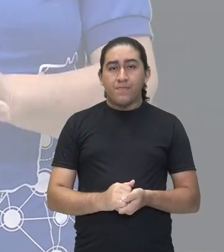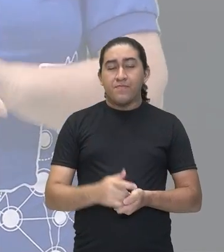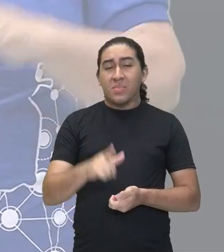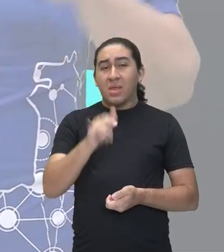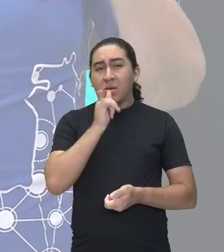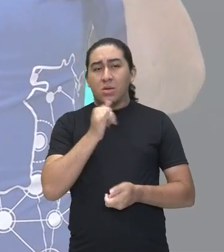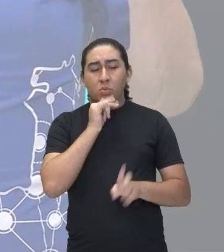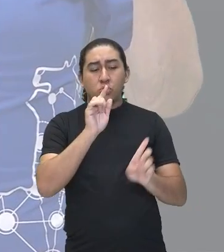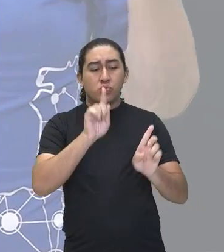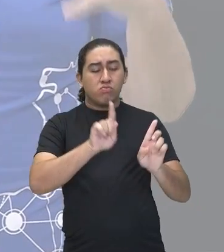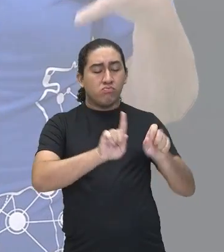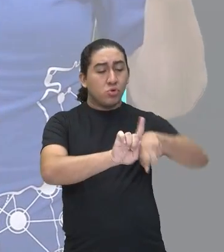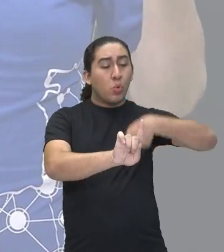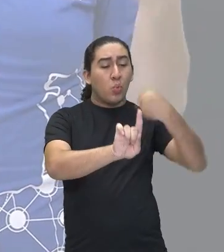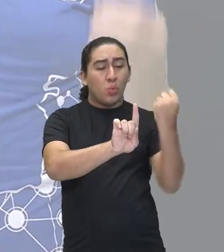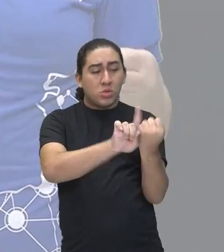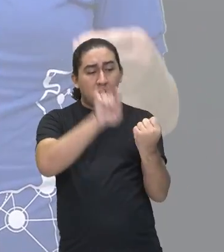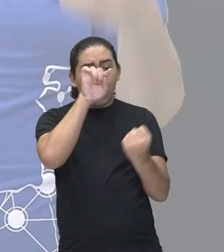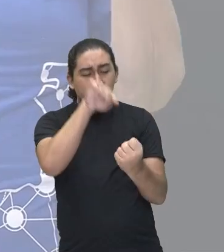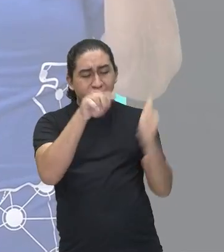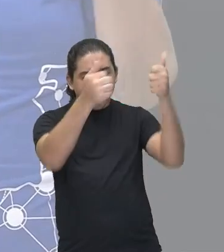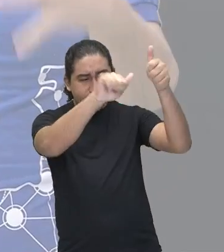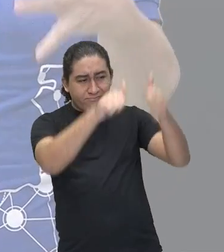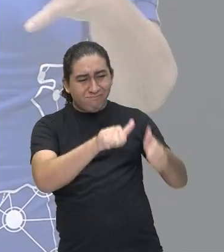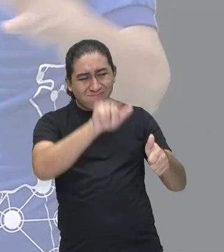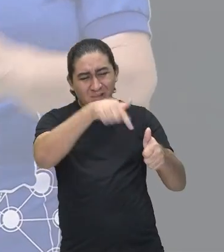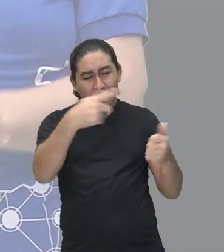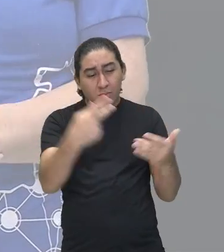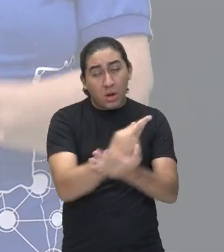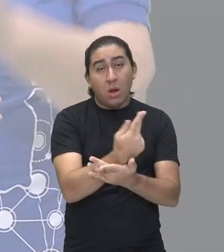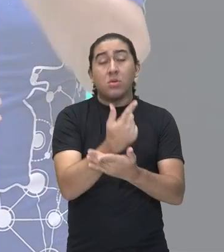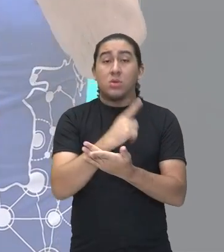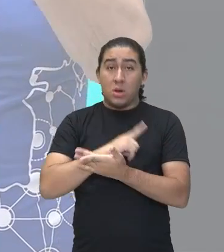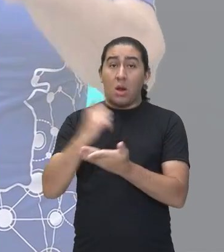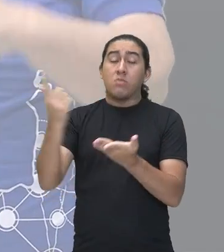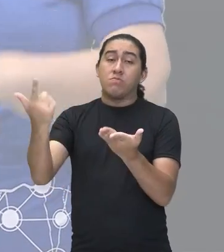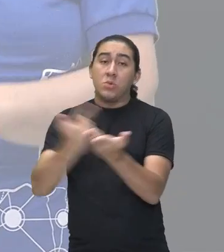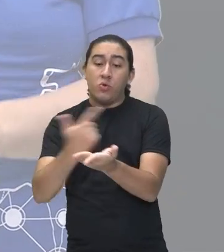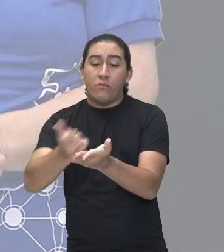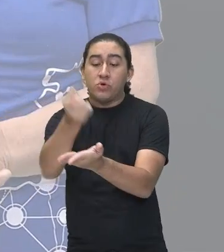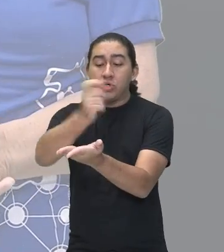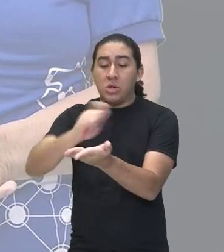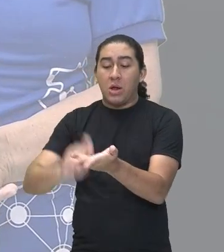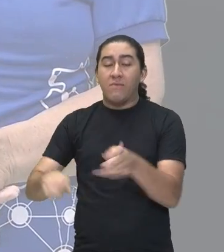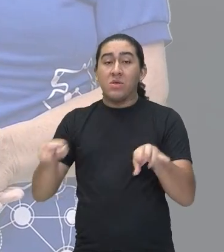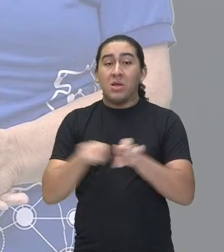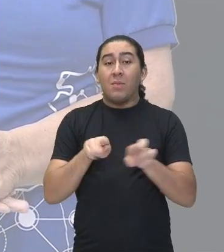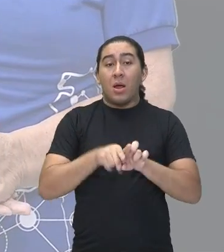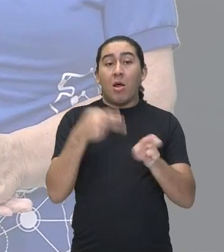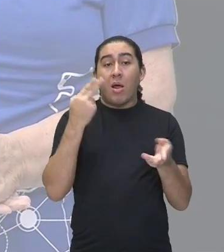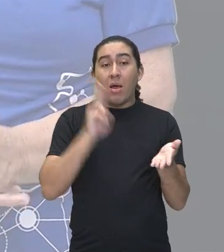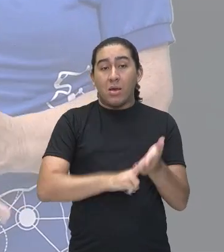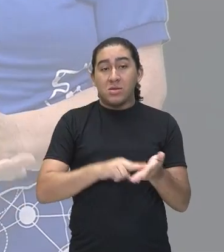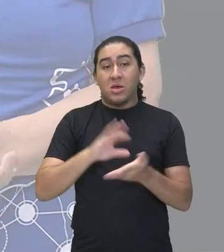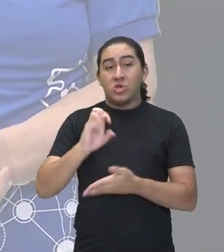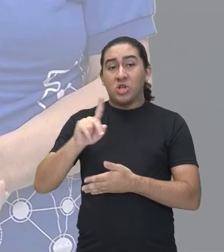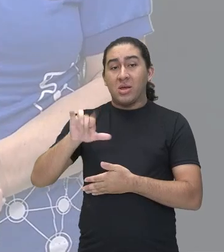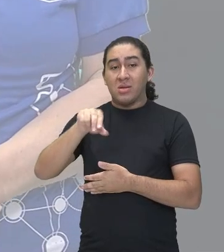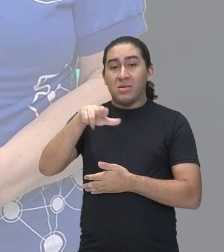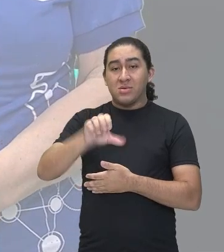na sociedade, aquilo que eles acham que não está legal, eles vão falar sobre isso. Então nós vamos ver isso em Cartas Chilenas.